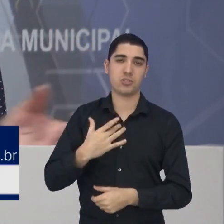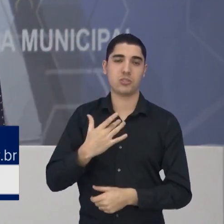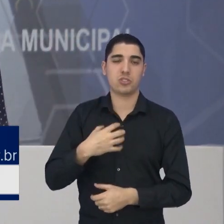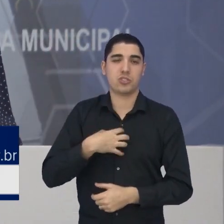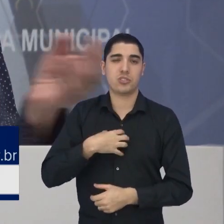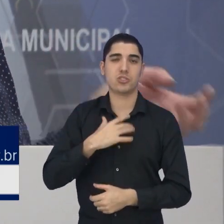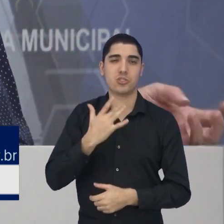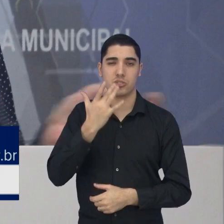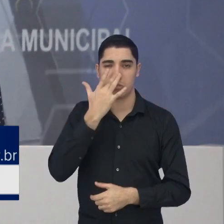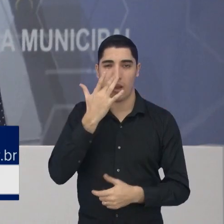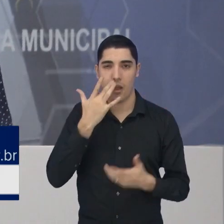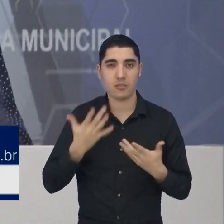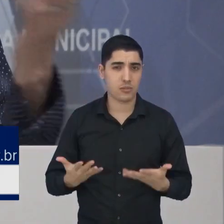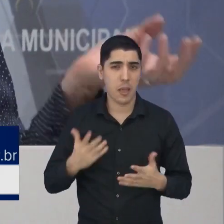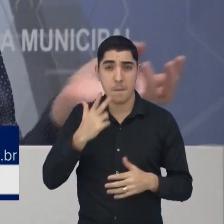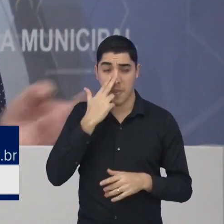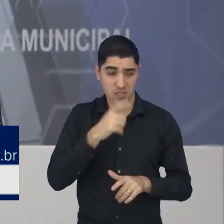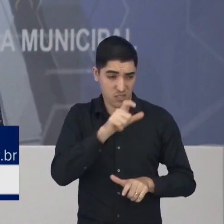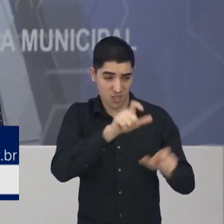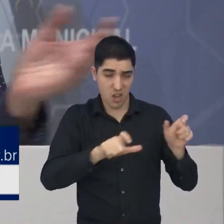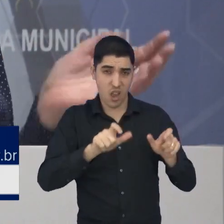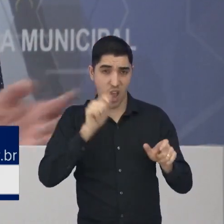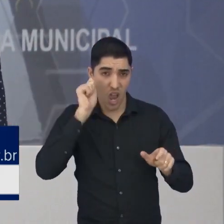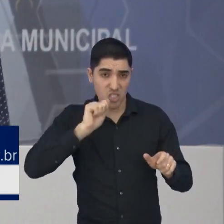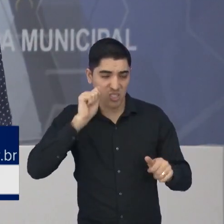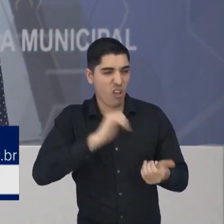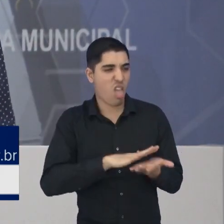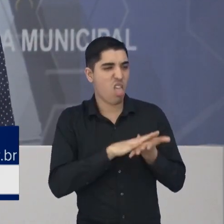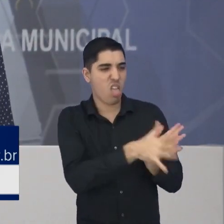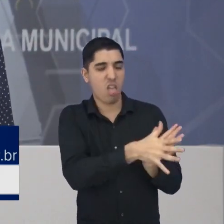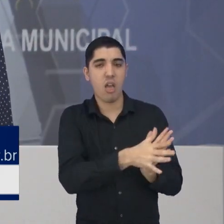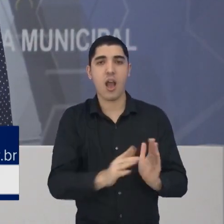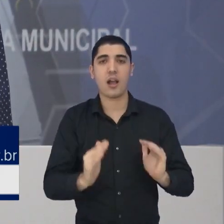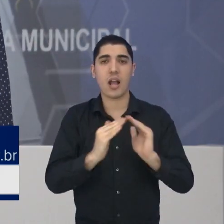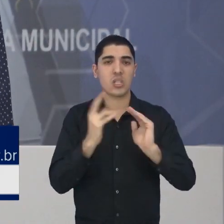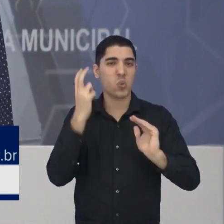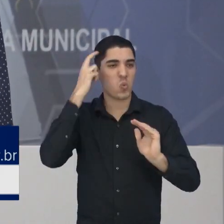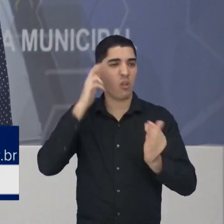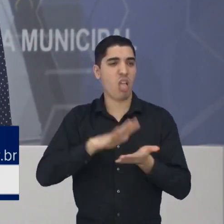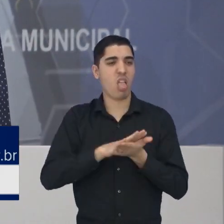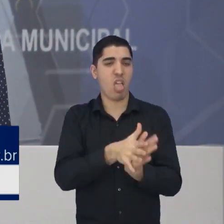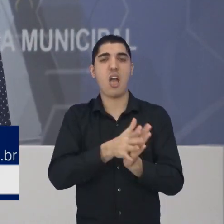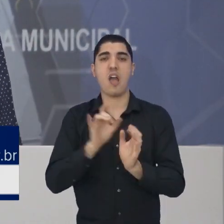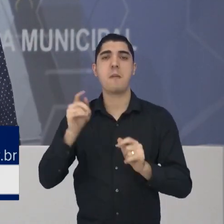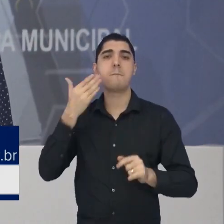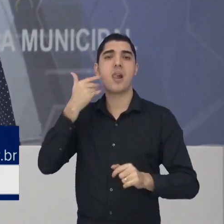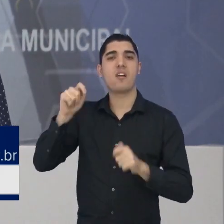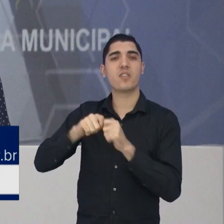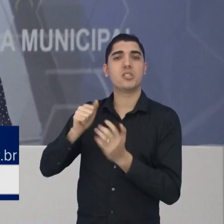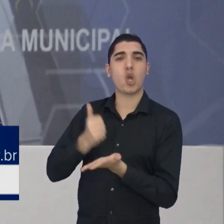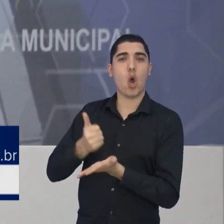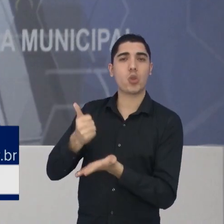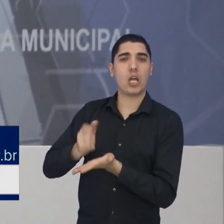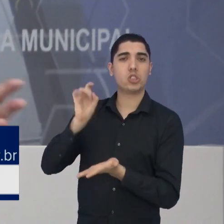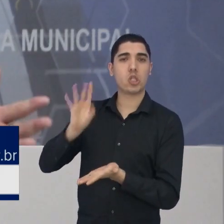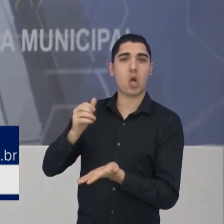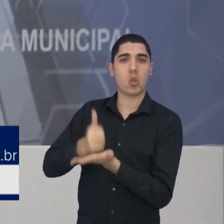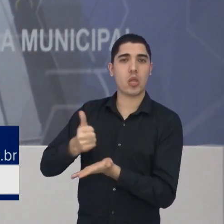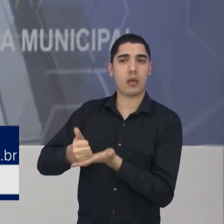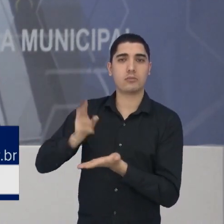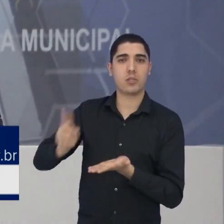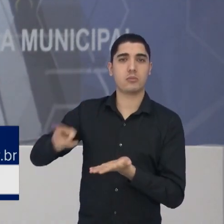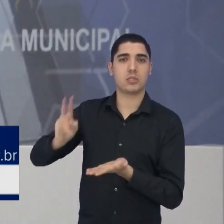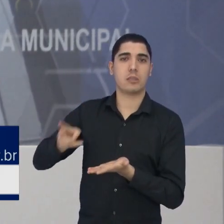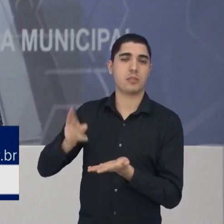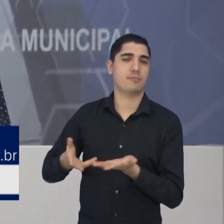realmente acabar com os artistas, acabar com a Casa de Cultura e vão funcionar só na base dos contratos. Então, a partir de hoje, pelo que está se